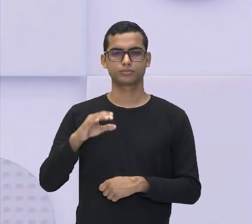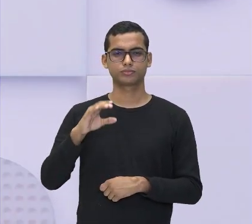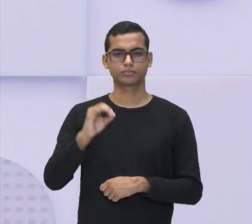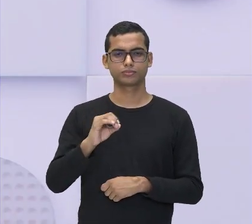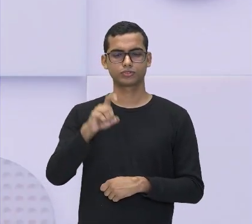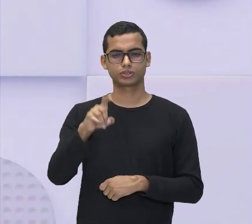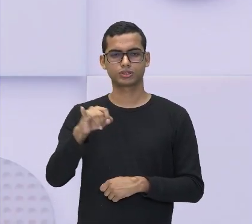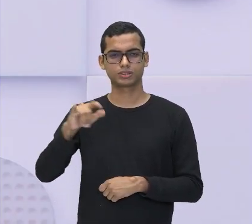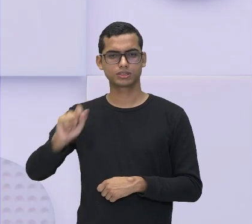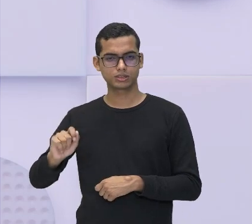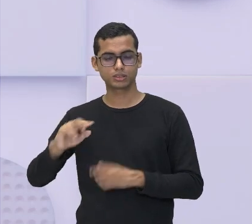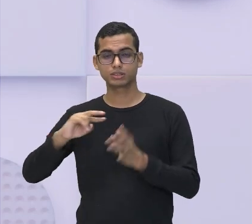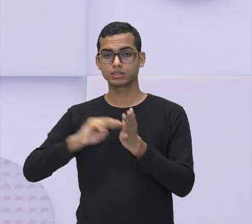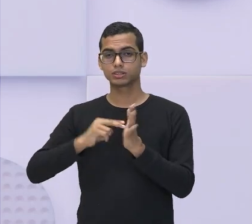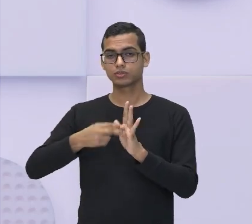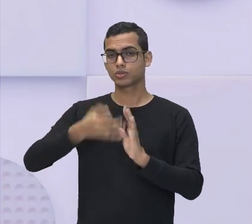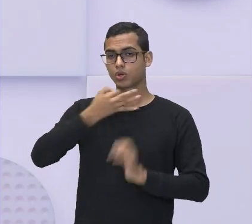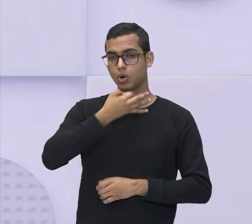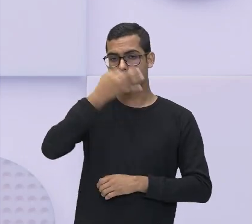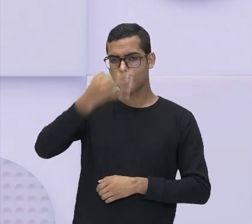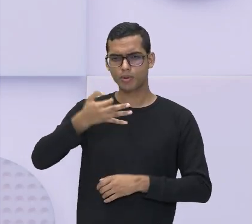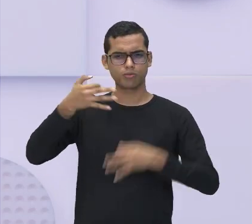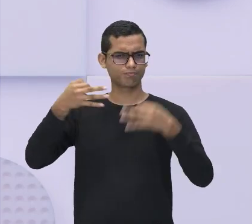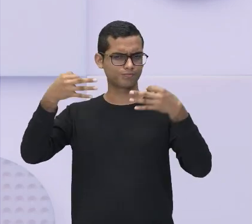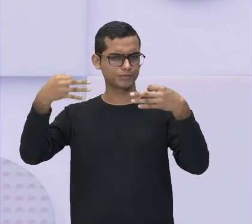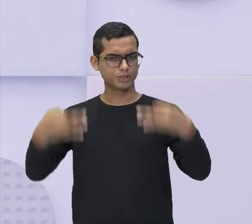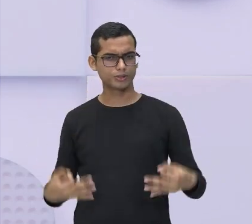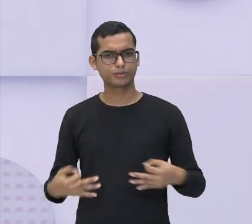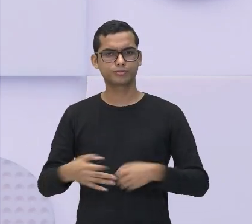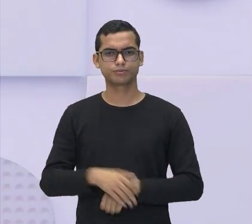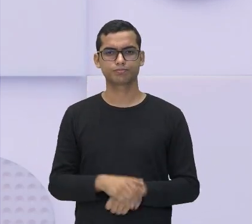certa. Ok? Tanto é que eu